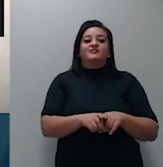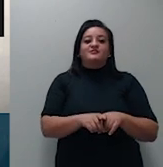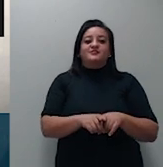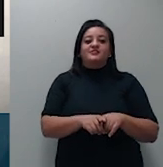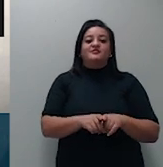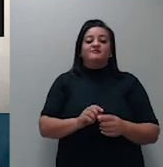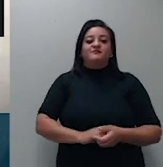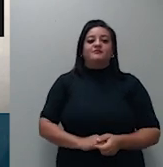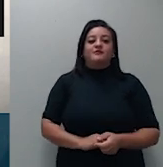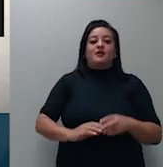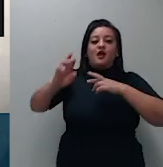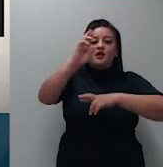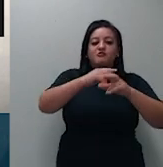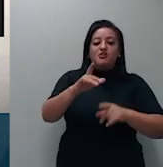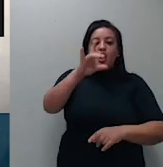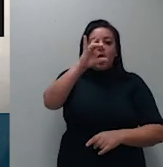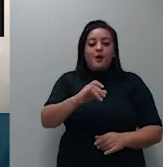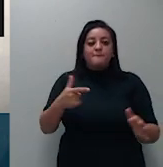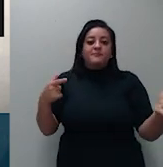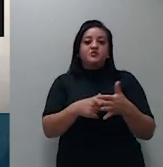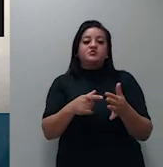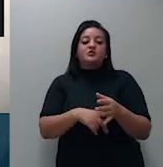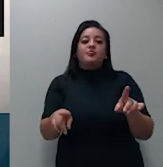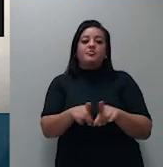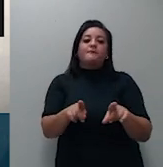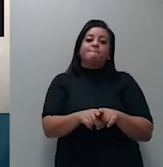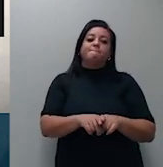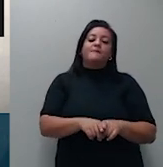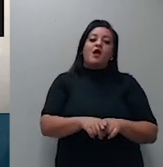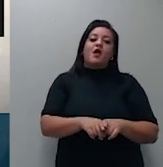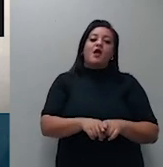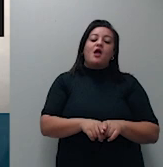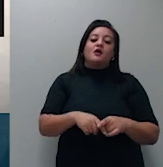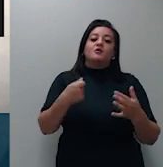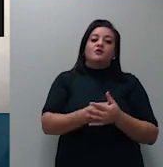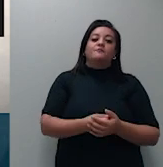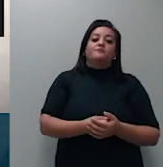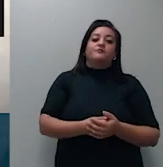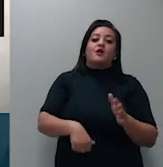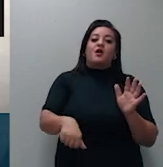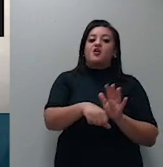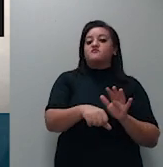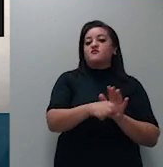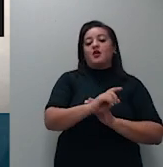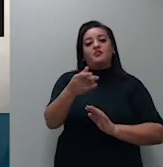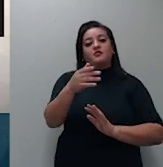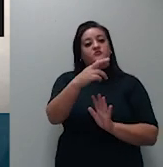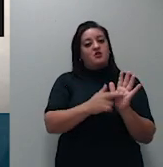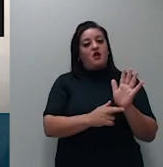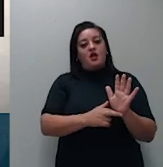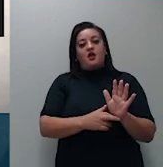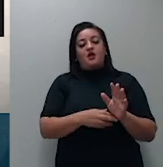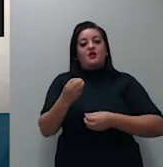foto denunciada por você por a série constatamos que ela não demora nossos padrões de comunidade